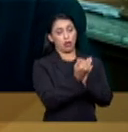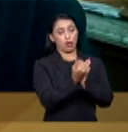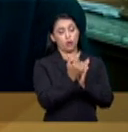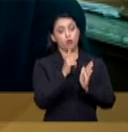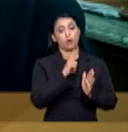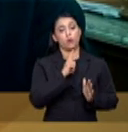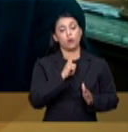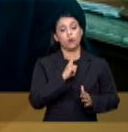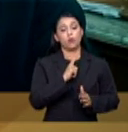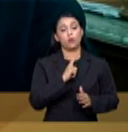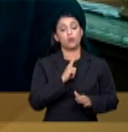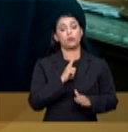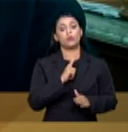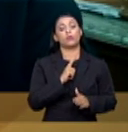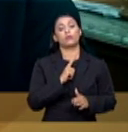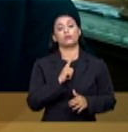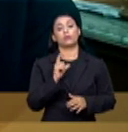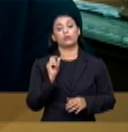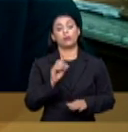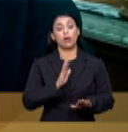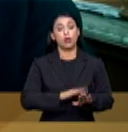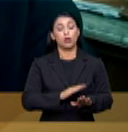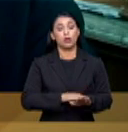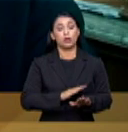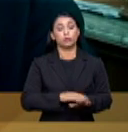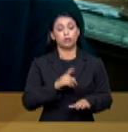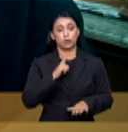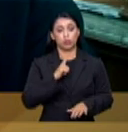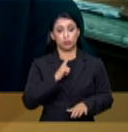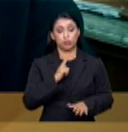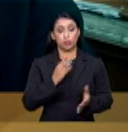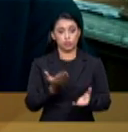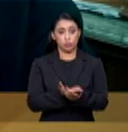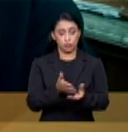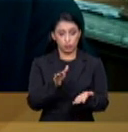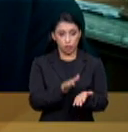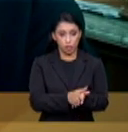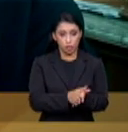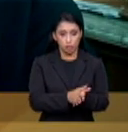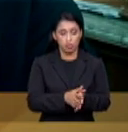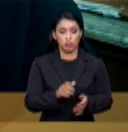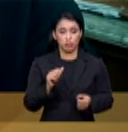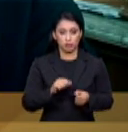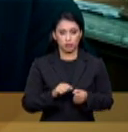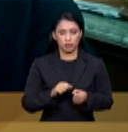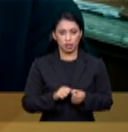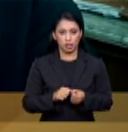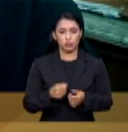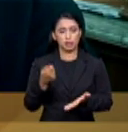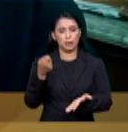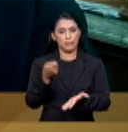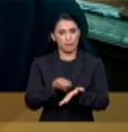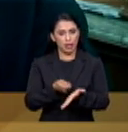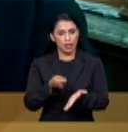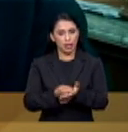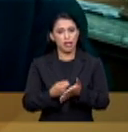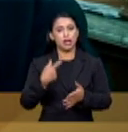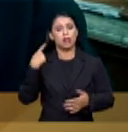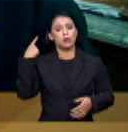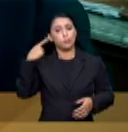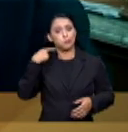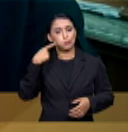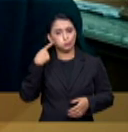autor a arcar com as despesas processuais e honorários advocatícios